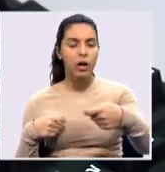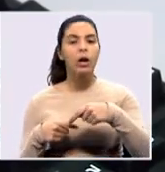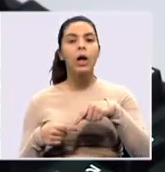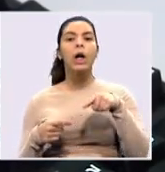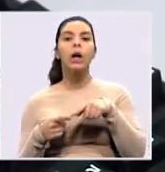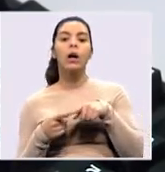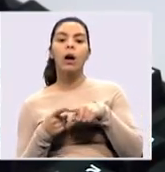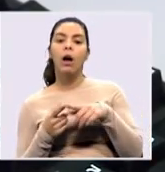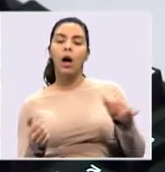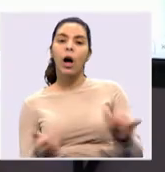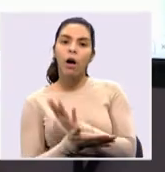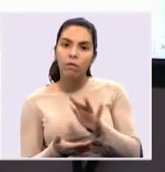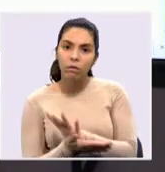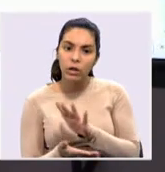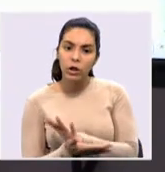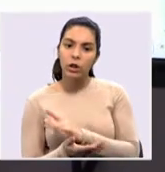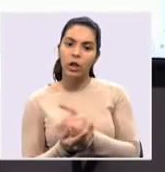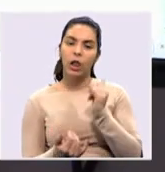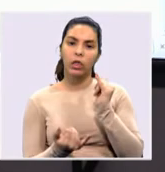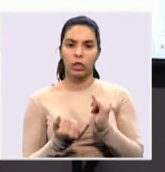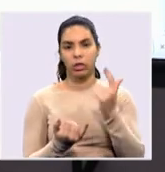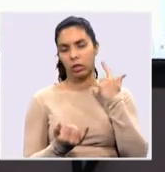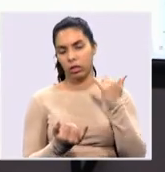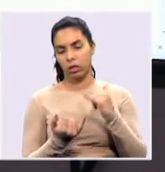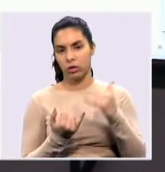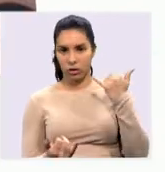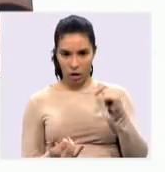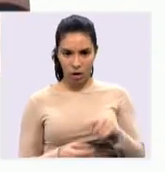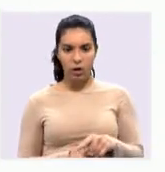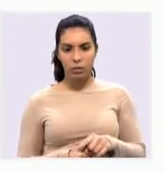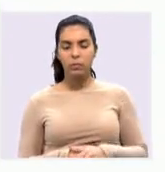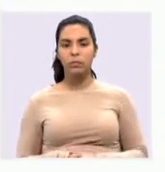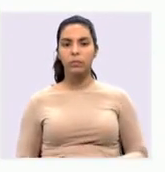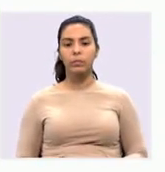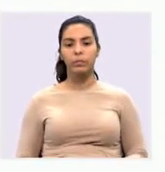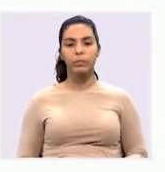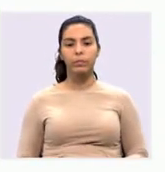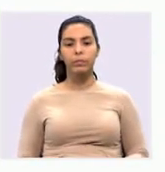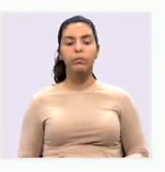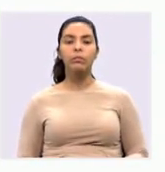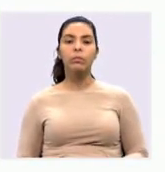Escrevo reportagens para essa revista digital, faço entrevistas, principalmente grandes entrevistas.